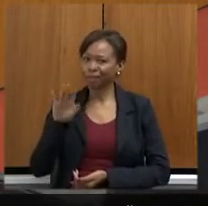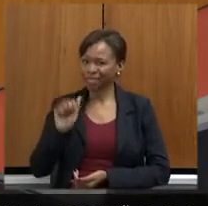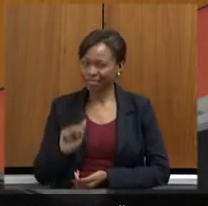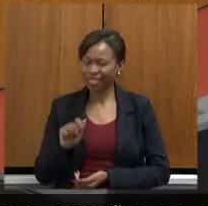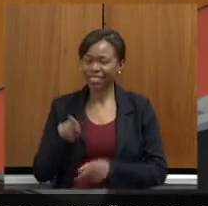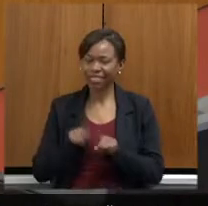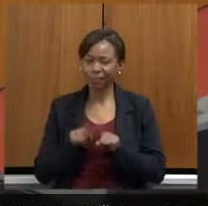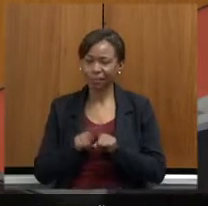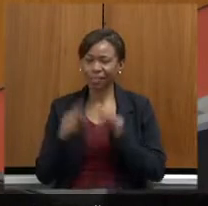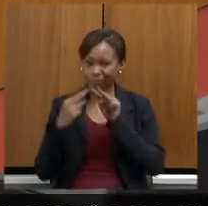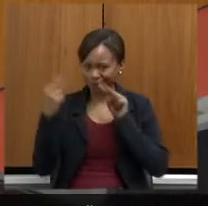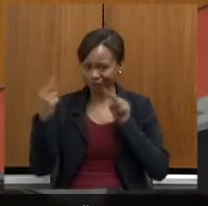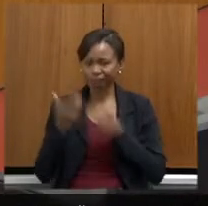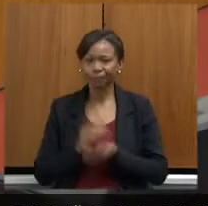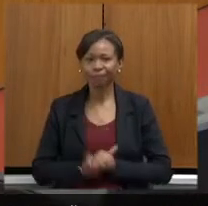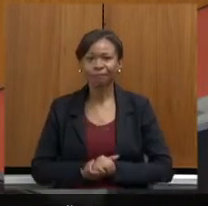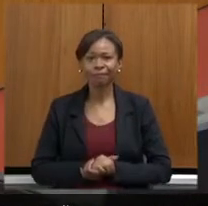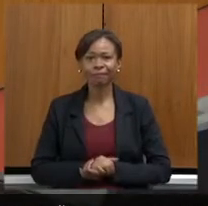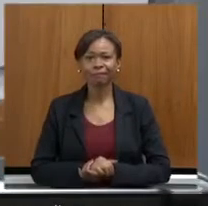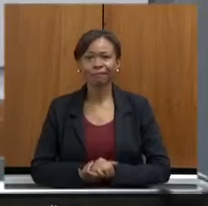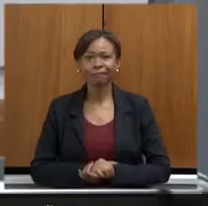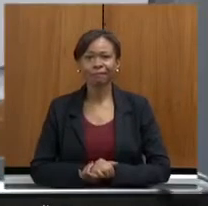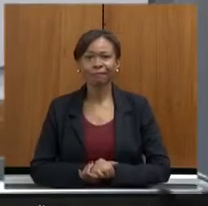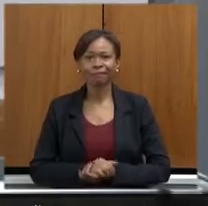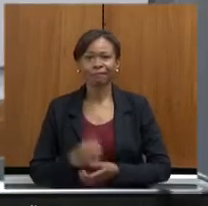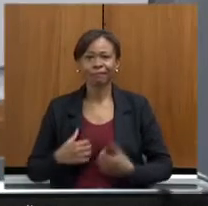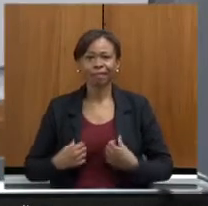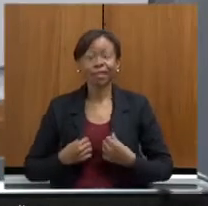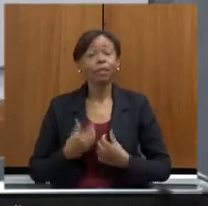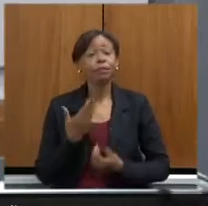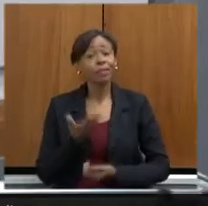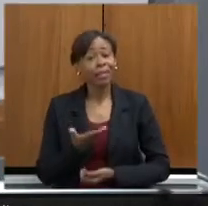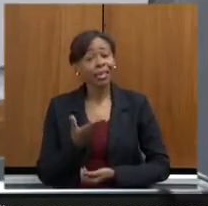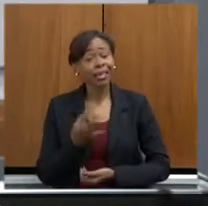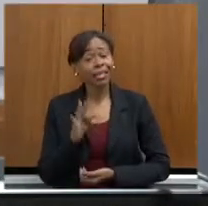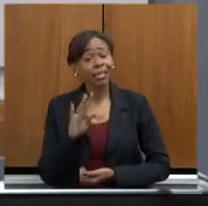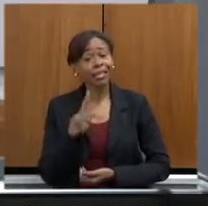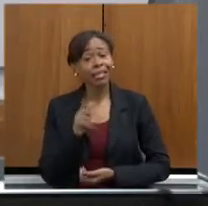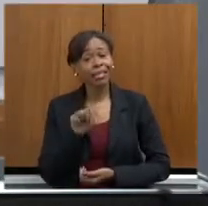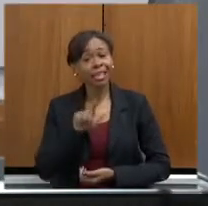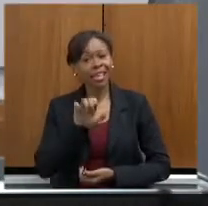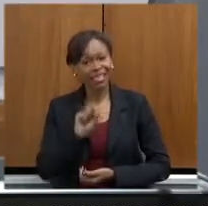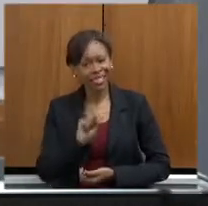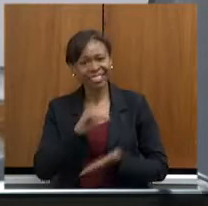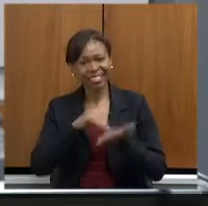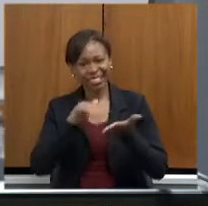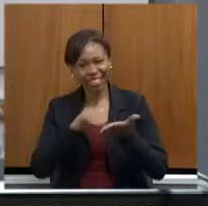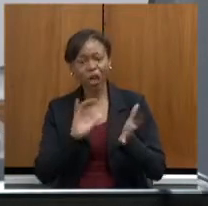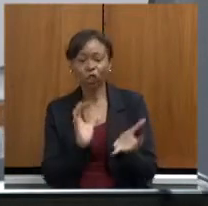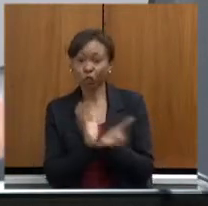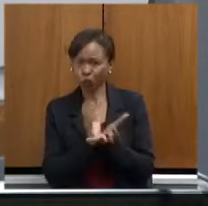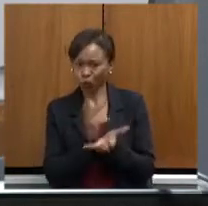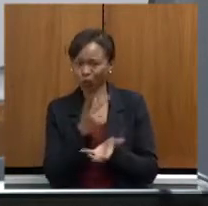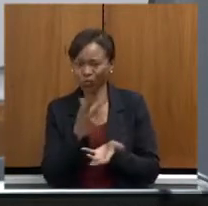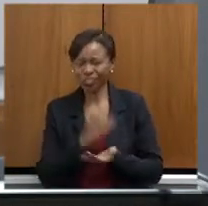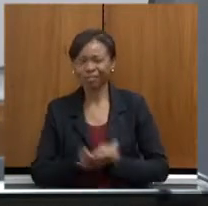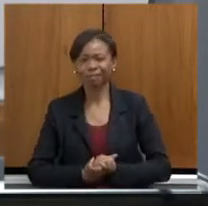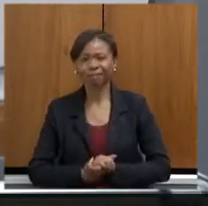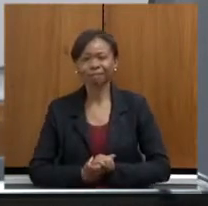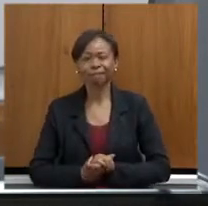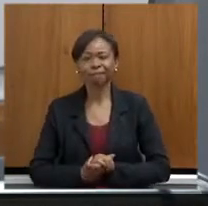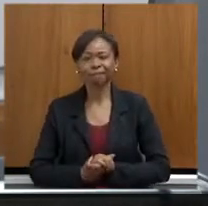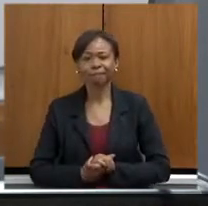participa é secretário a tarde toda sua equipe bom já que o